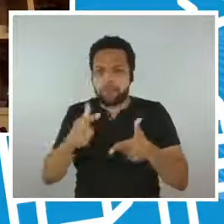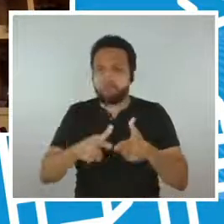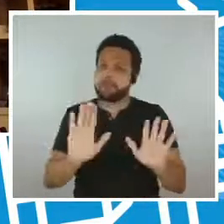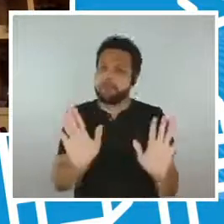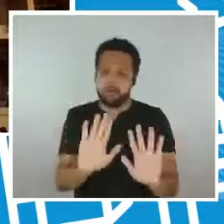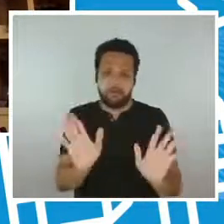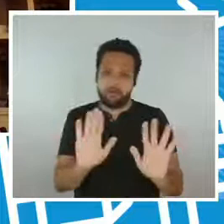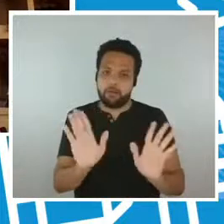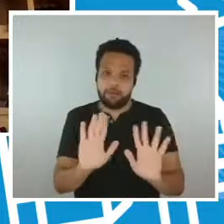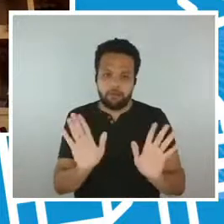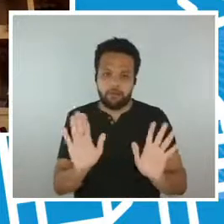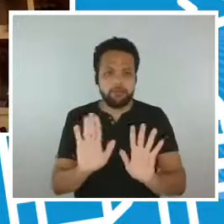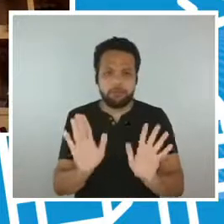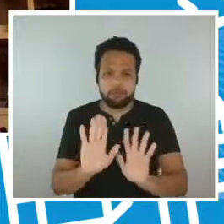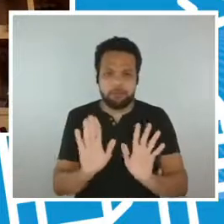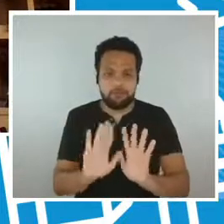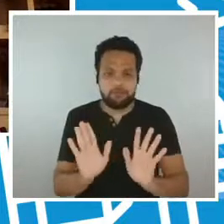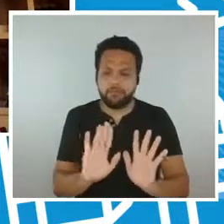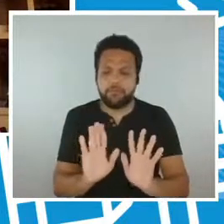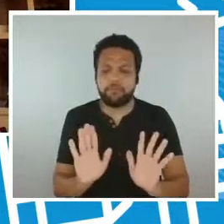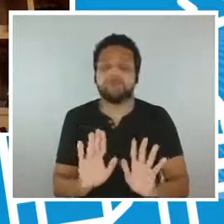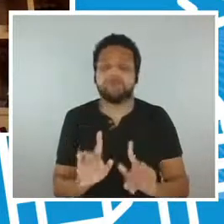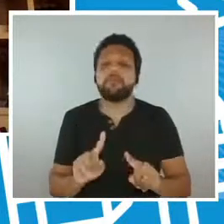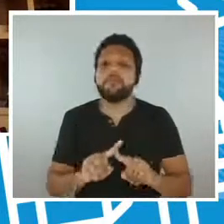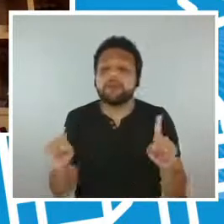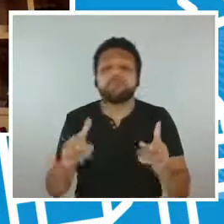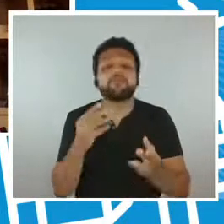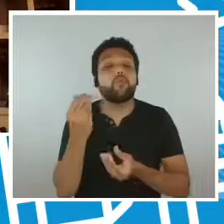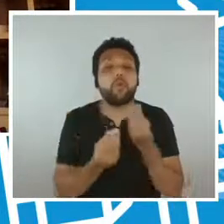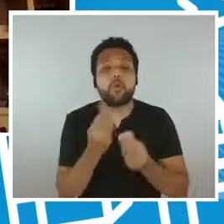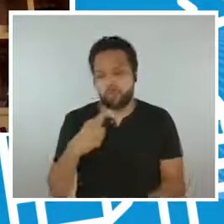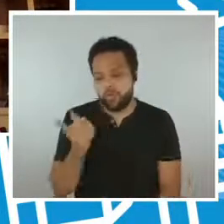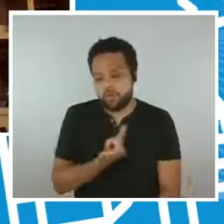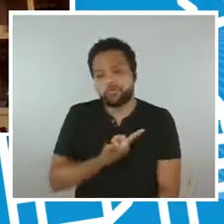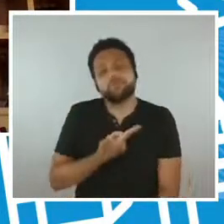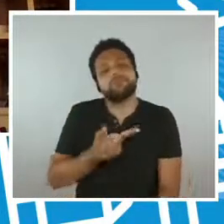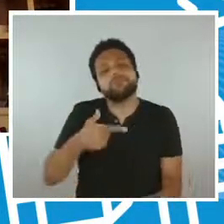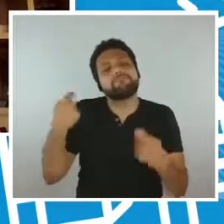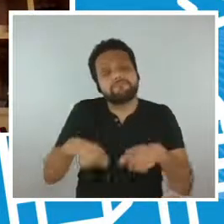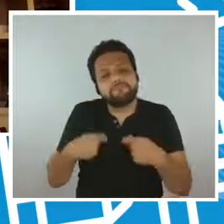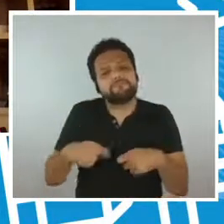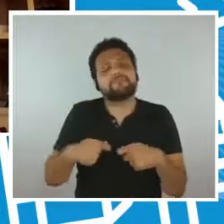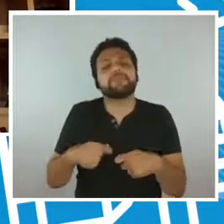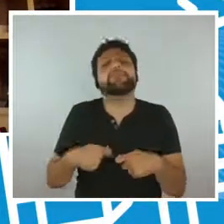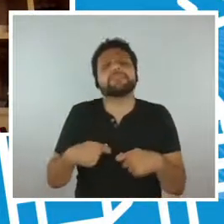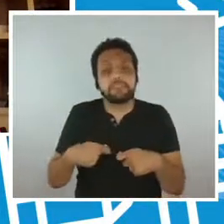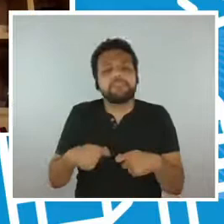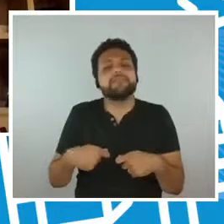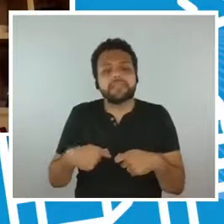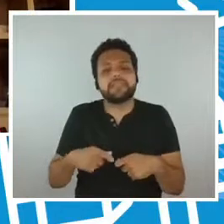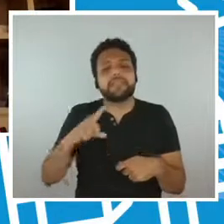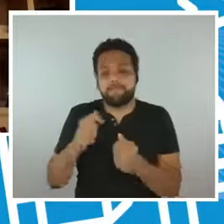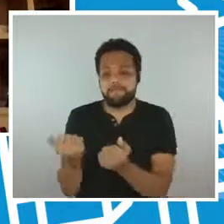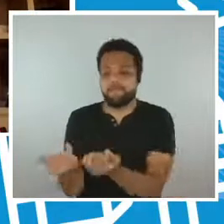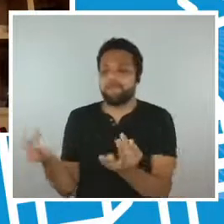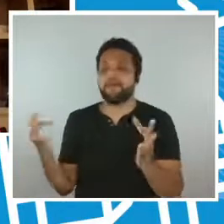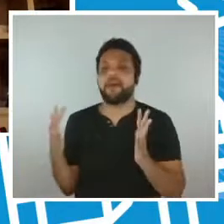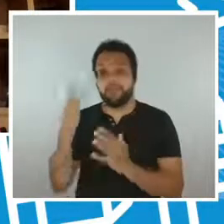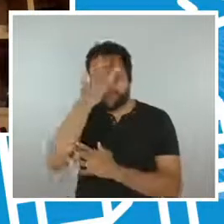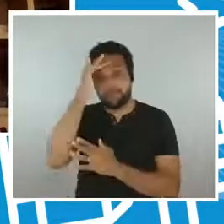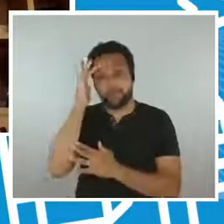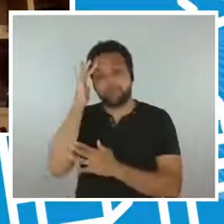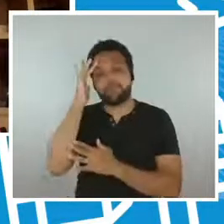tá? Não é nessa medida, não, mas na medida que a gente precisa ter um conjunto de atores aí